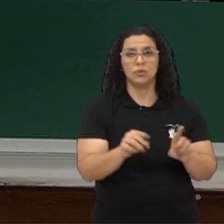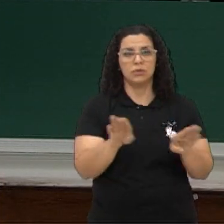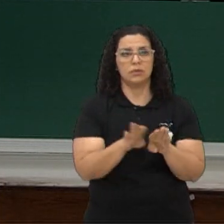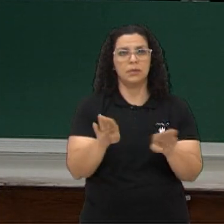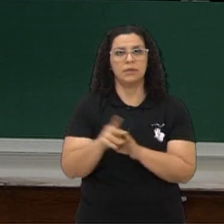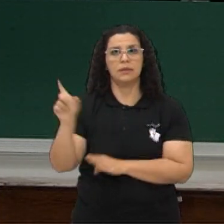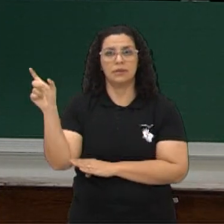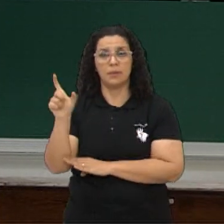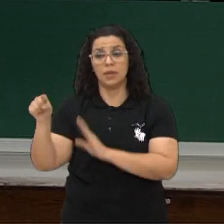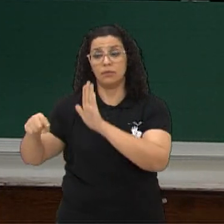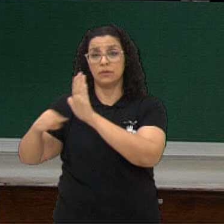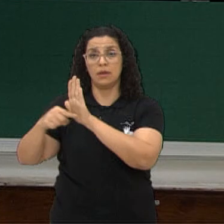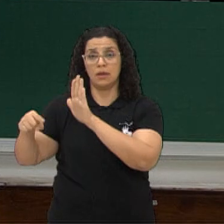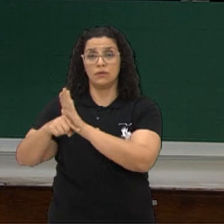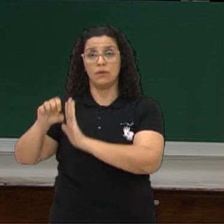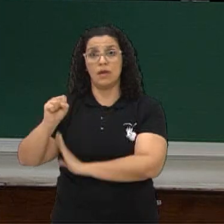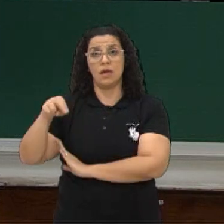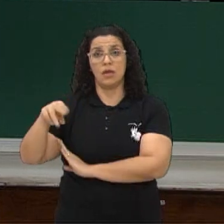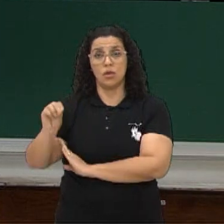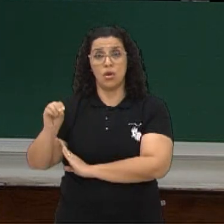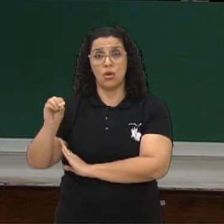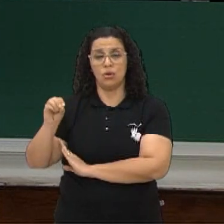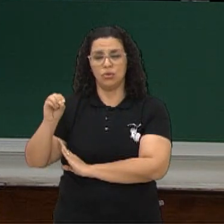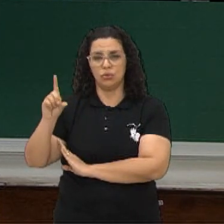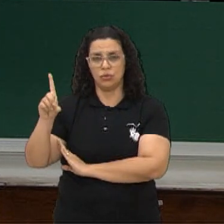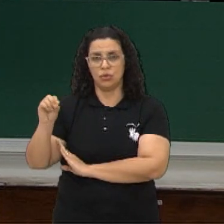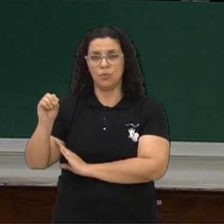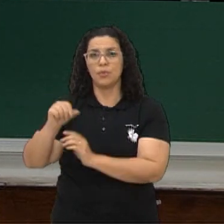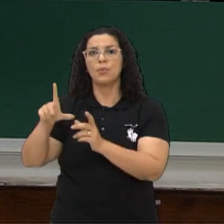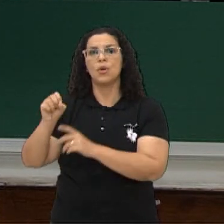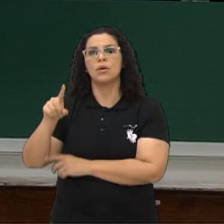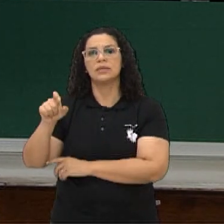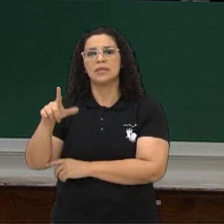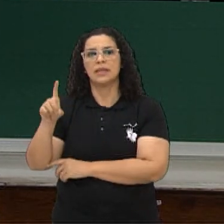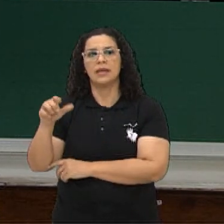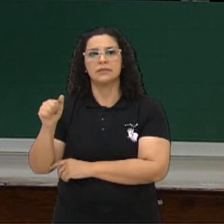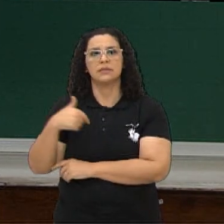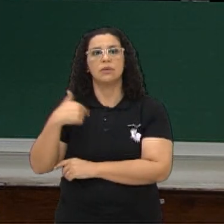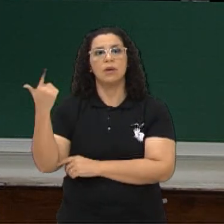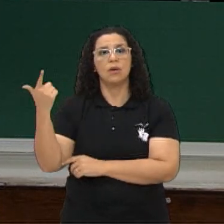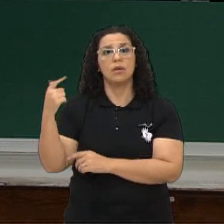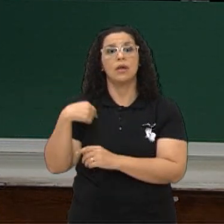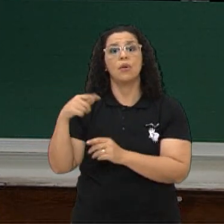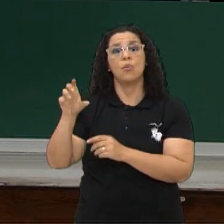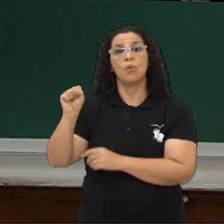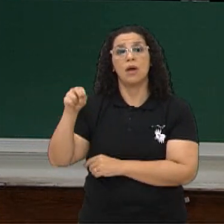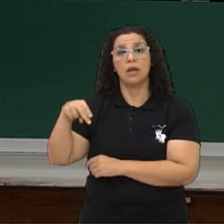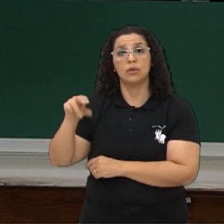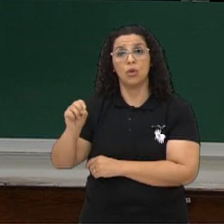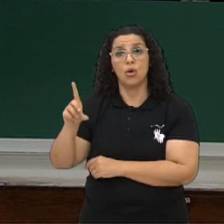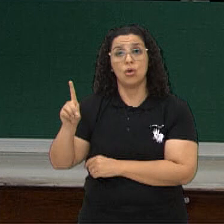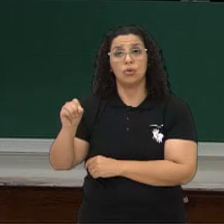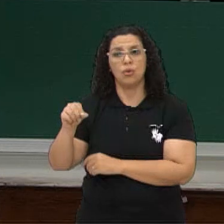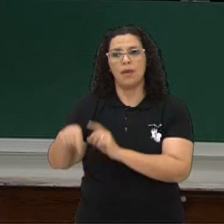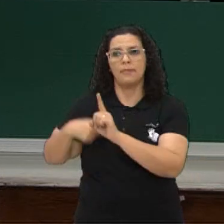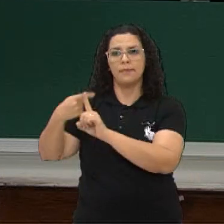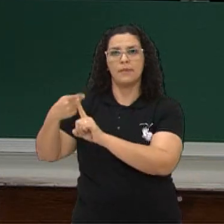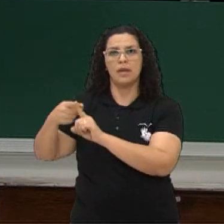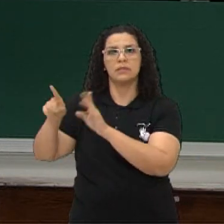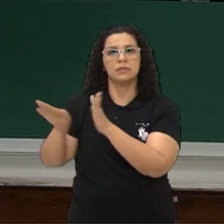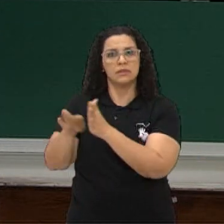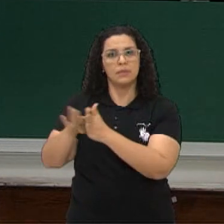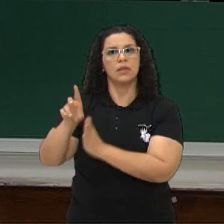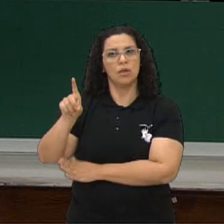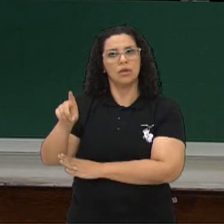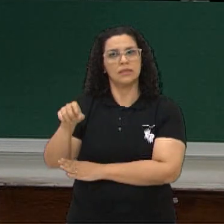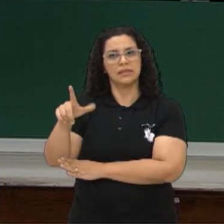na pilha o polo negativo é o anodo e ocorre a oxidação. Na eletrólise o anodo vai ser chamado de polo positivo e também